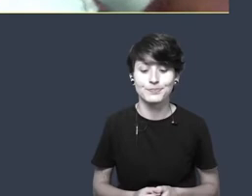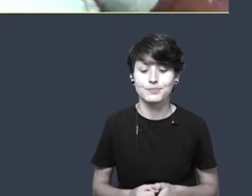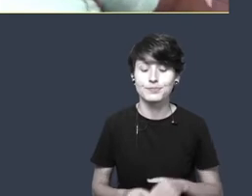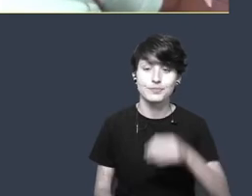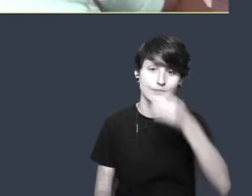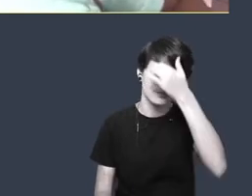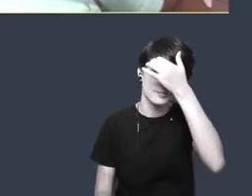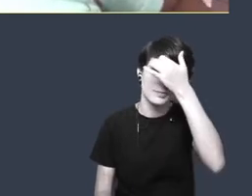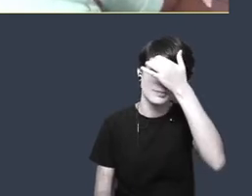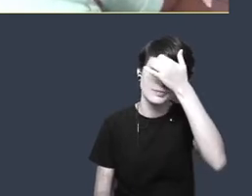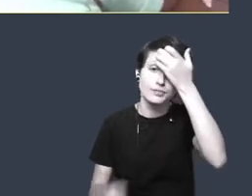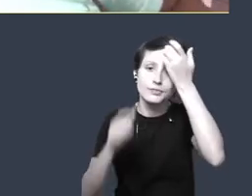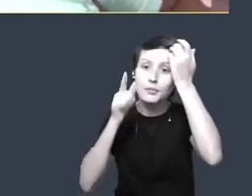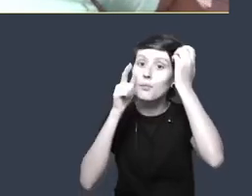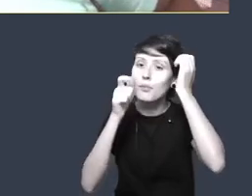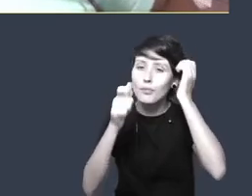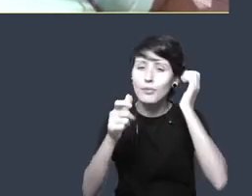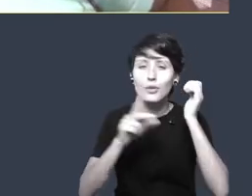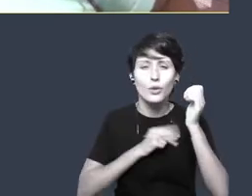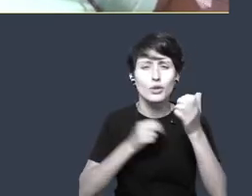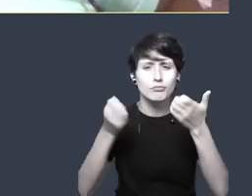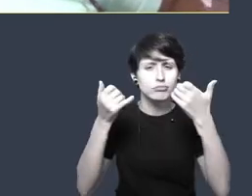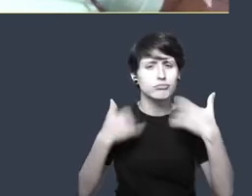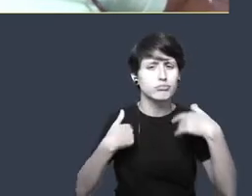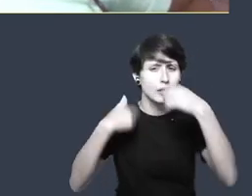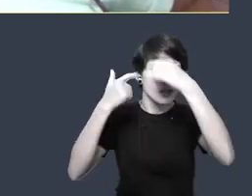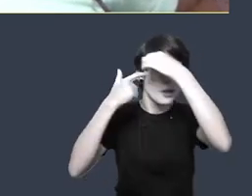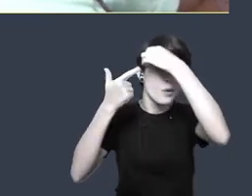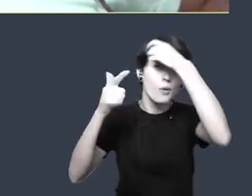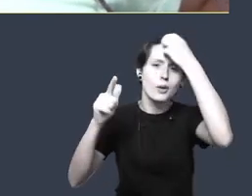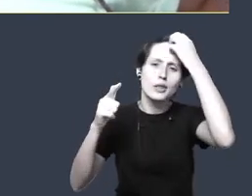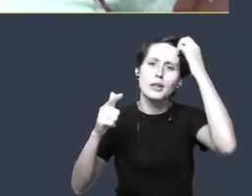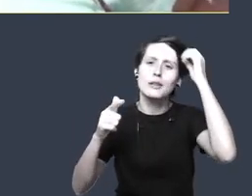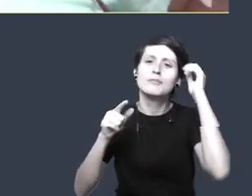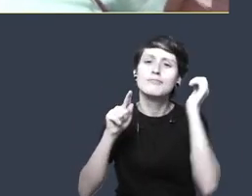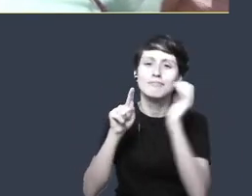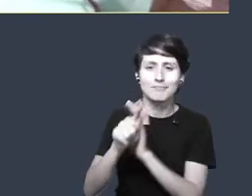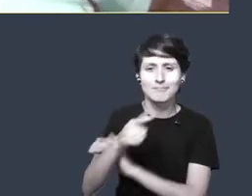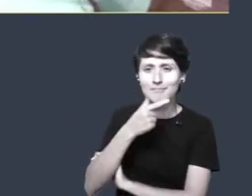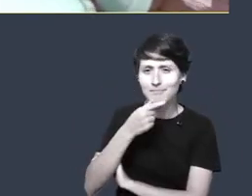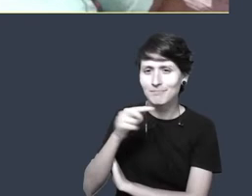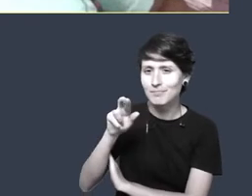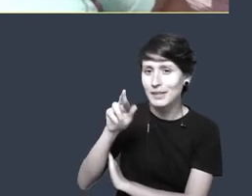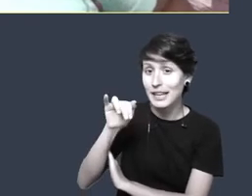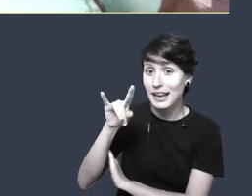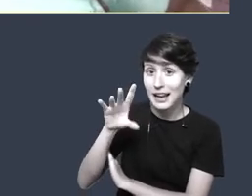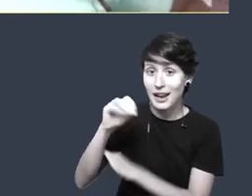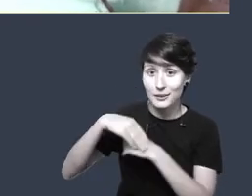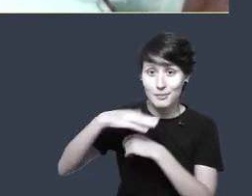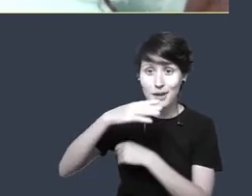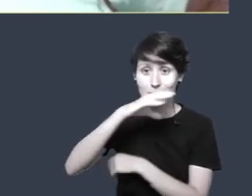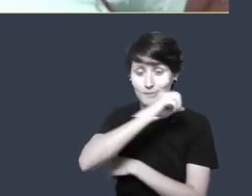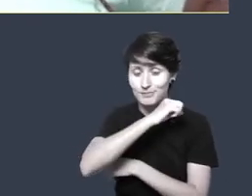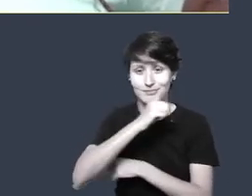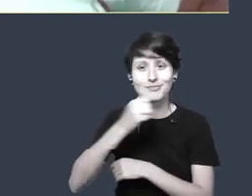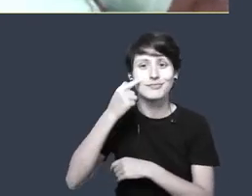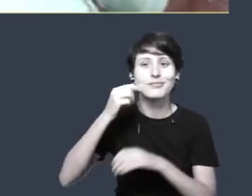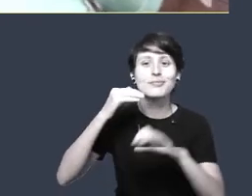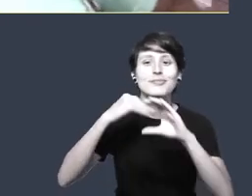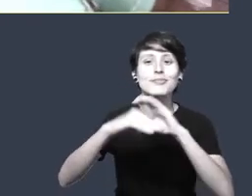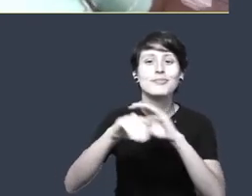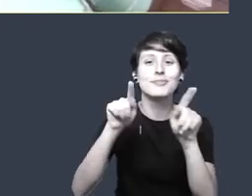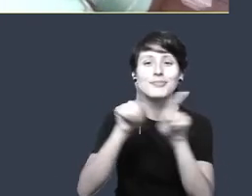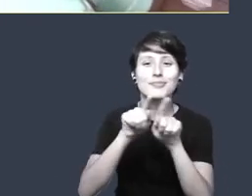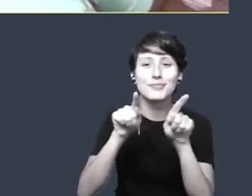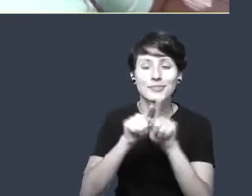Muito interessante, enquanto você estava falando, eu pensei uma pergunta aqui, mas o Ricardo foi mais rápido que eu. Ele mandou o seguinte: